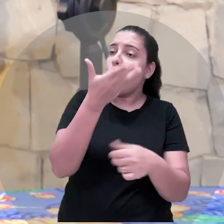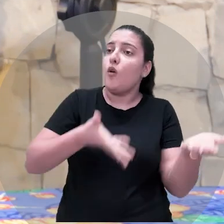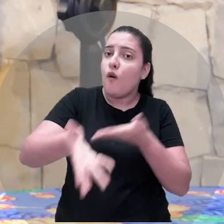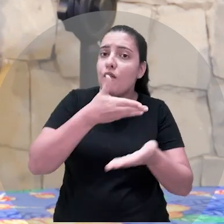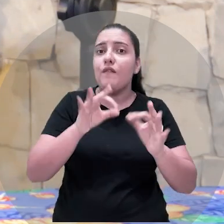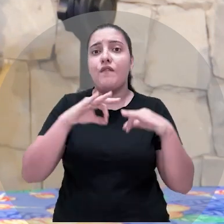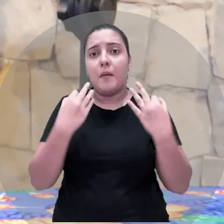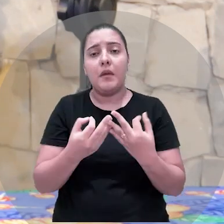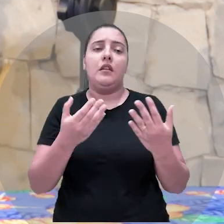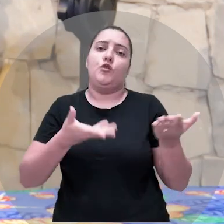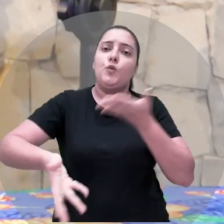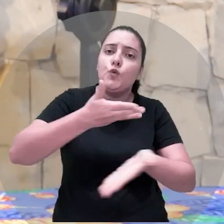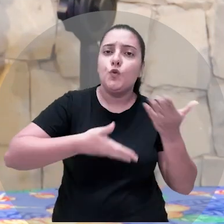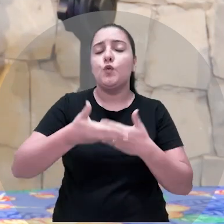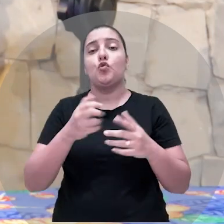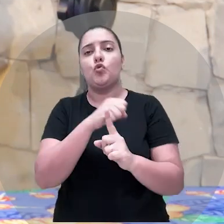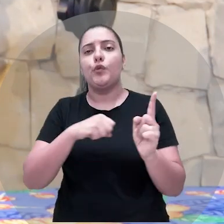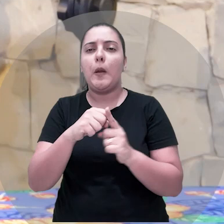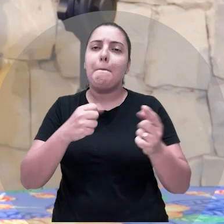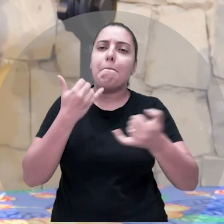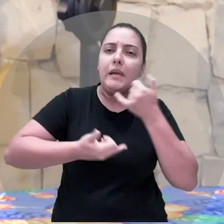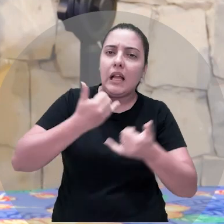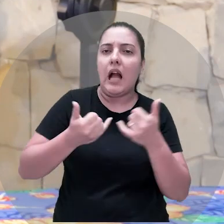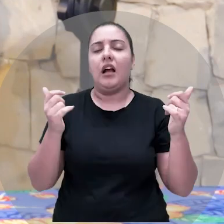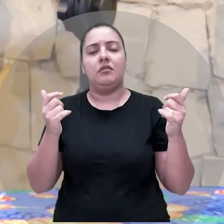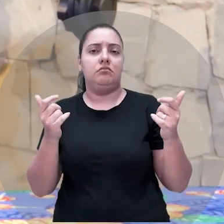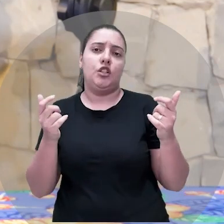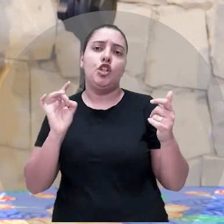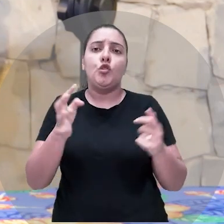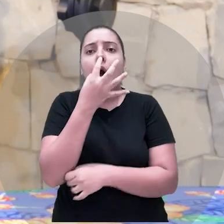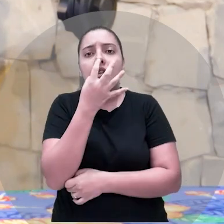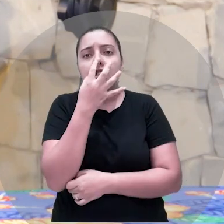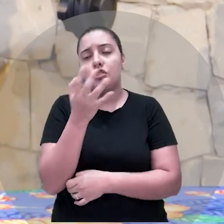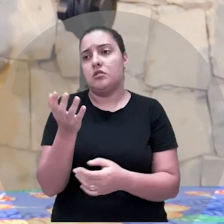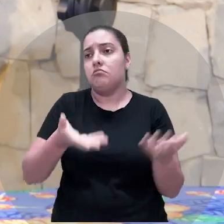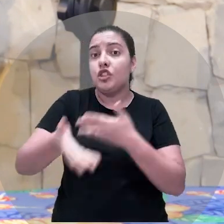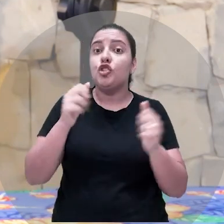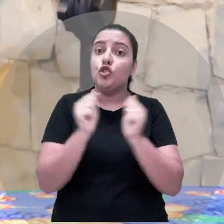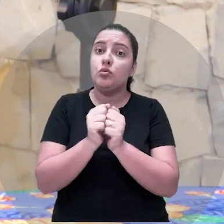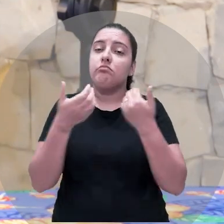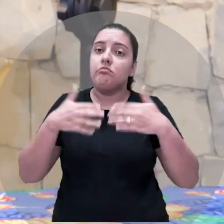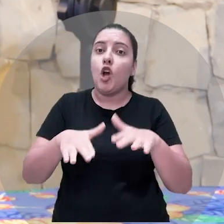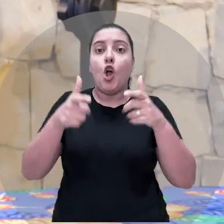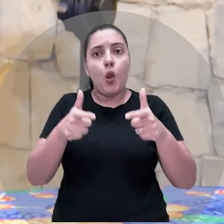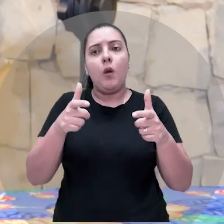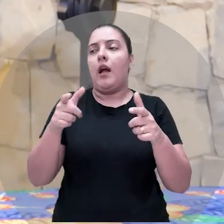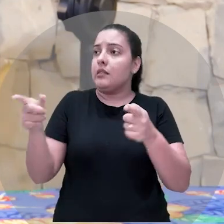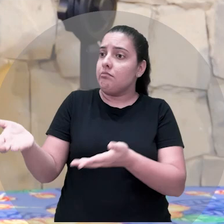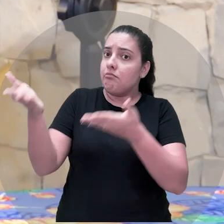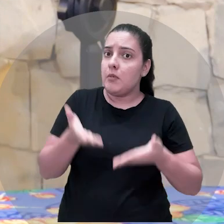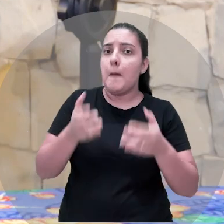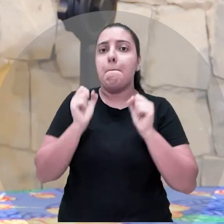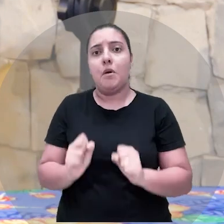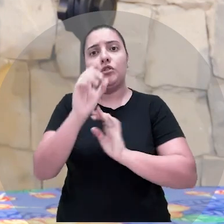isso né mesmo como se fosse uma forma mais pessoal como é saber o nome como